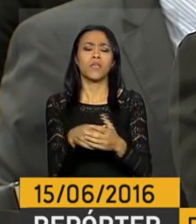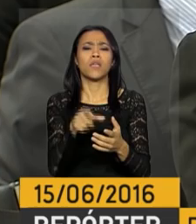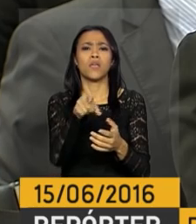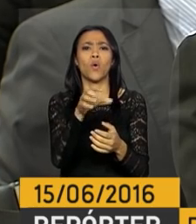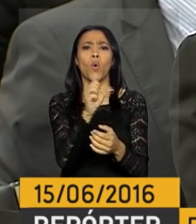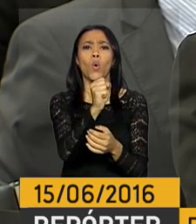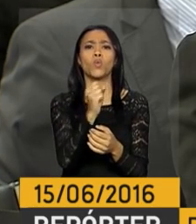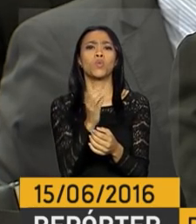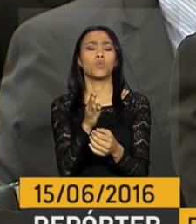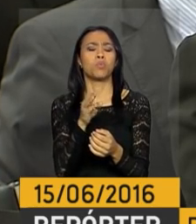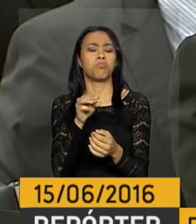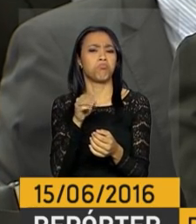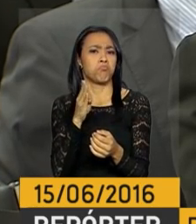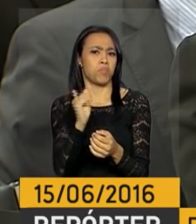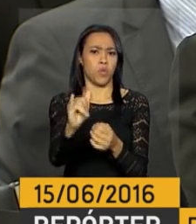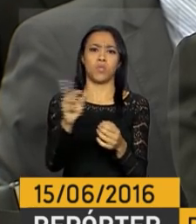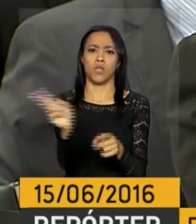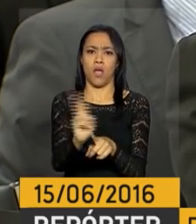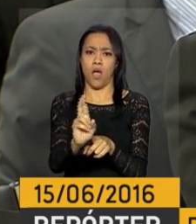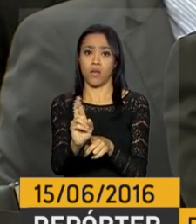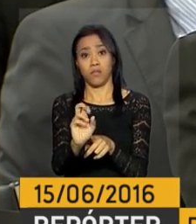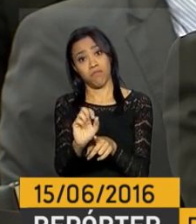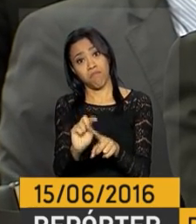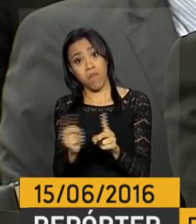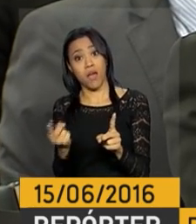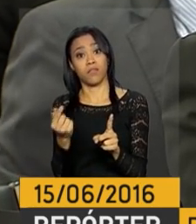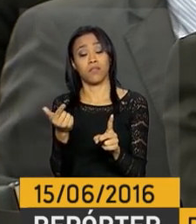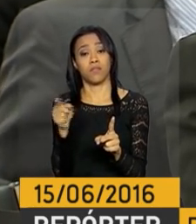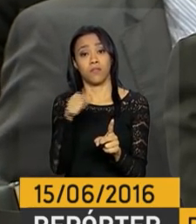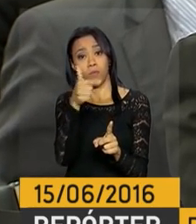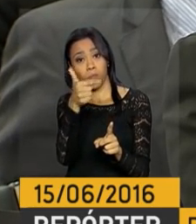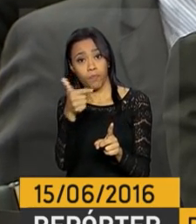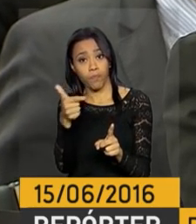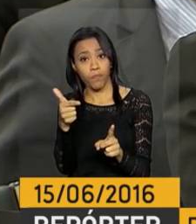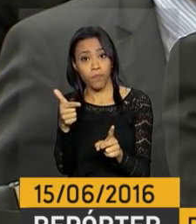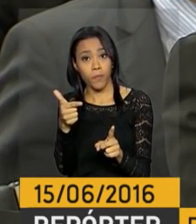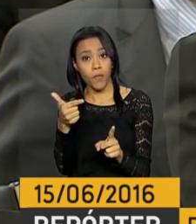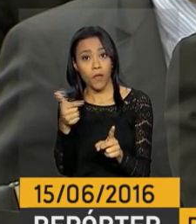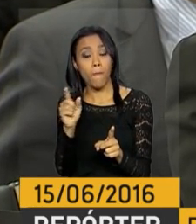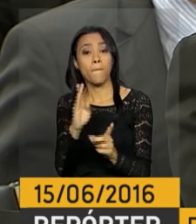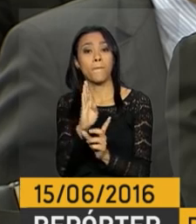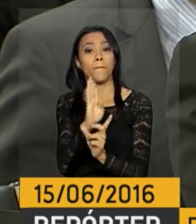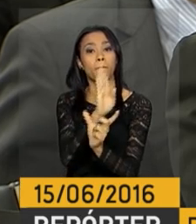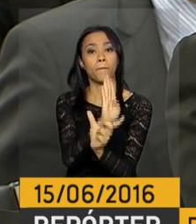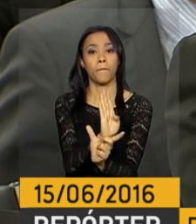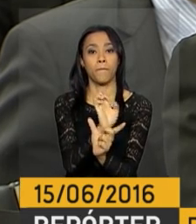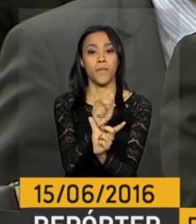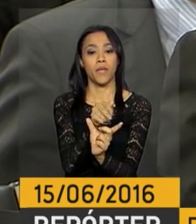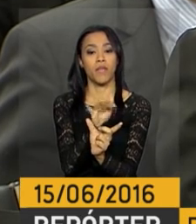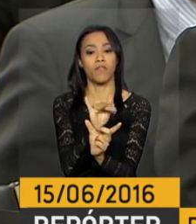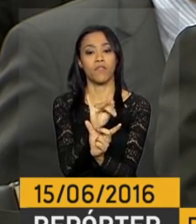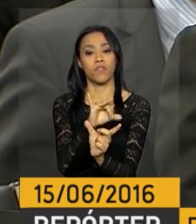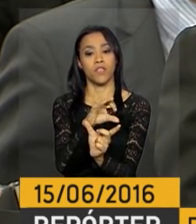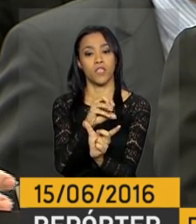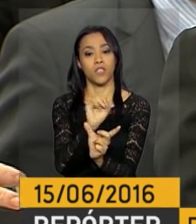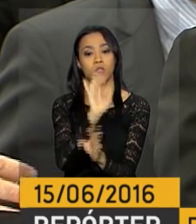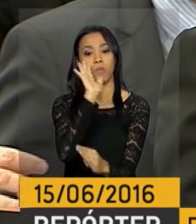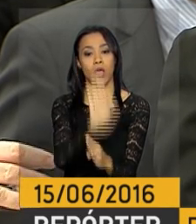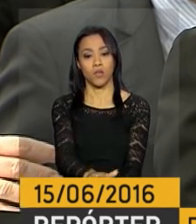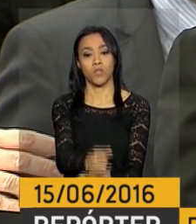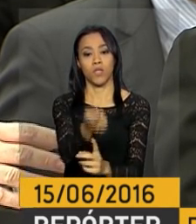deais, mas gerar, claro, do outro lado, uma série de benefícios para, né, pr pra economia.